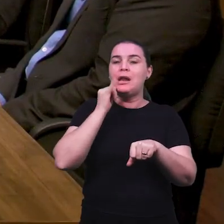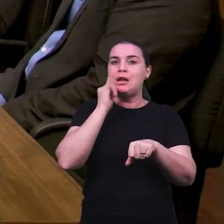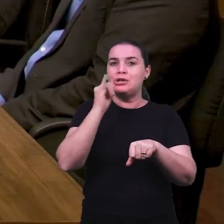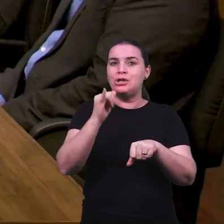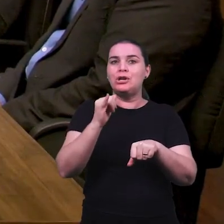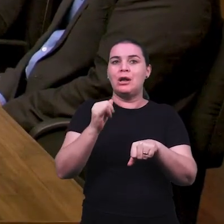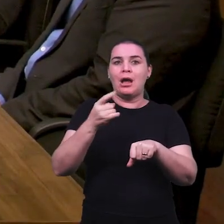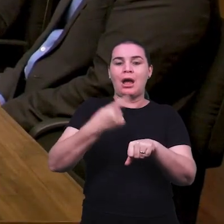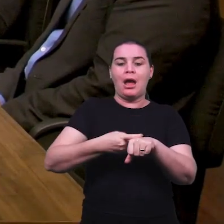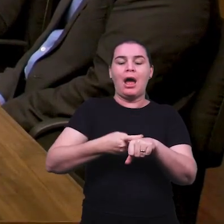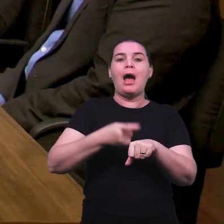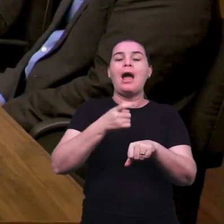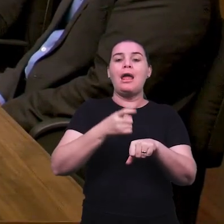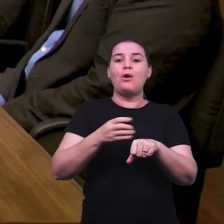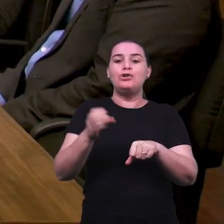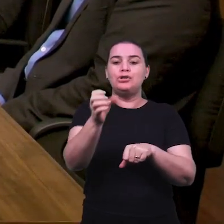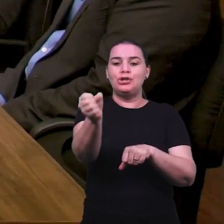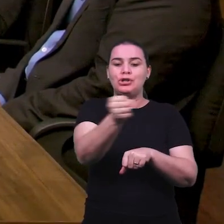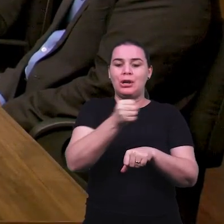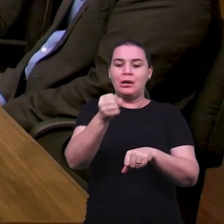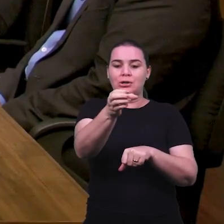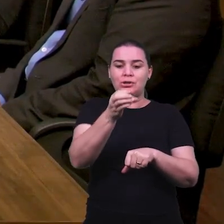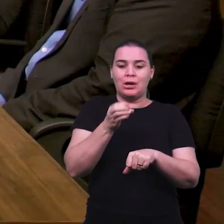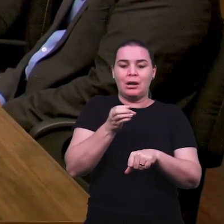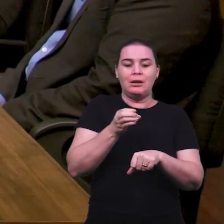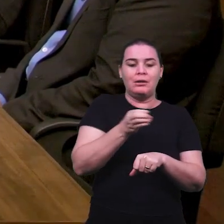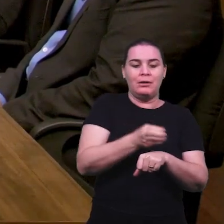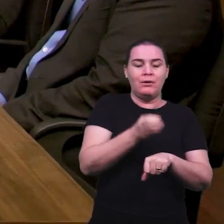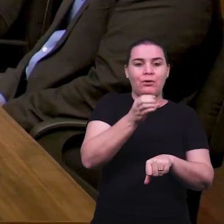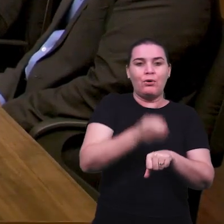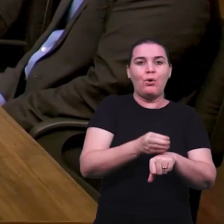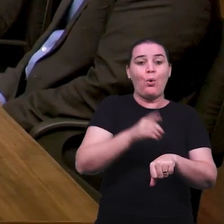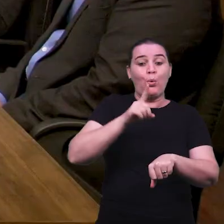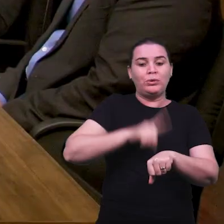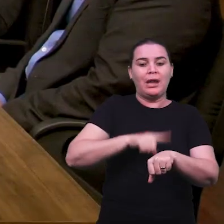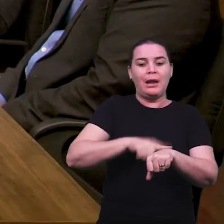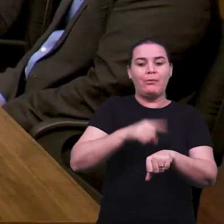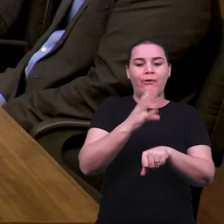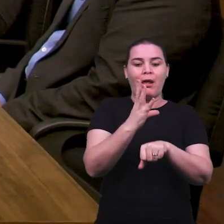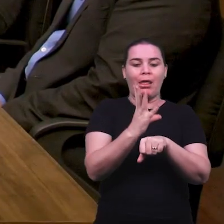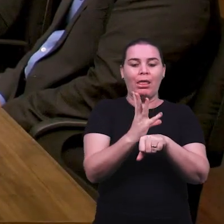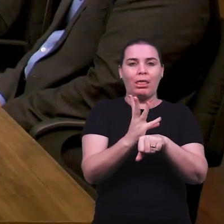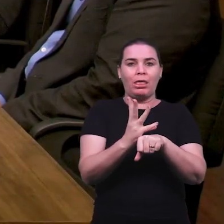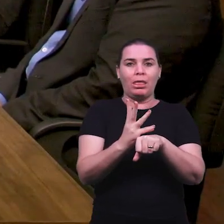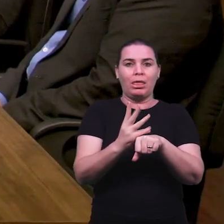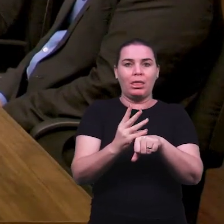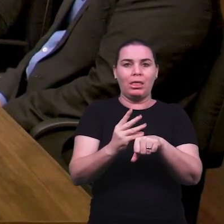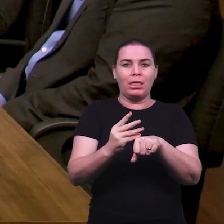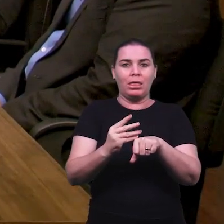energia nenhuma. Vai ficar o gelo aqui. Então, o tempo vai fazer o seguinte, com que esse gelo vai